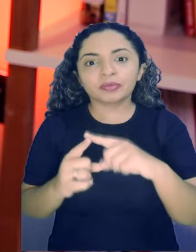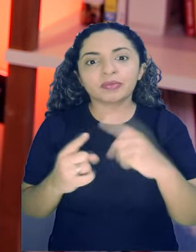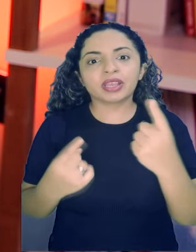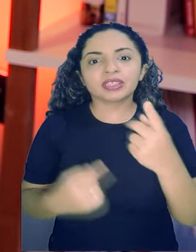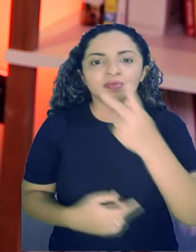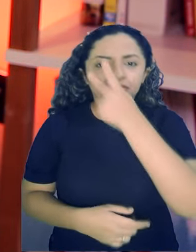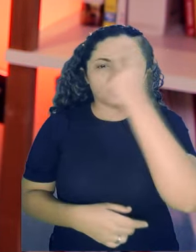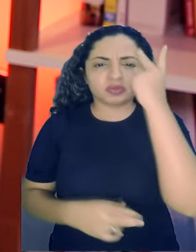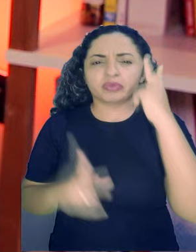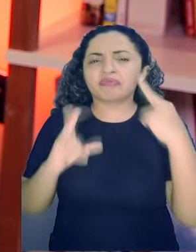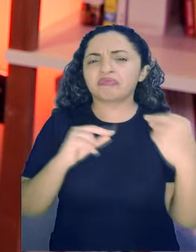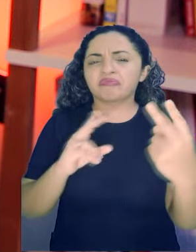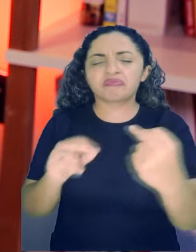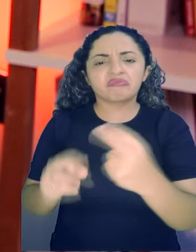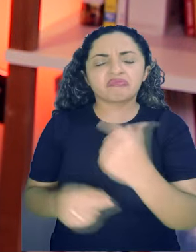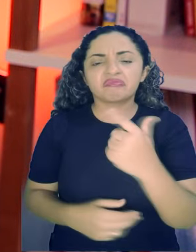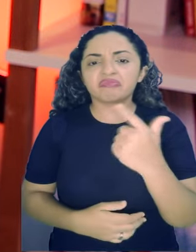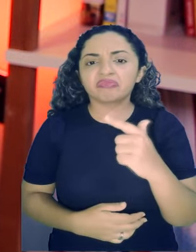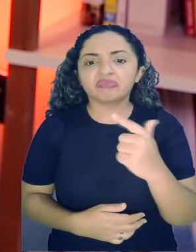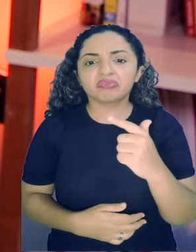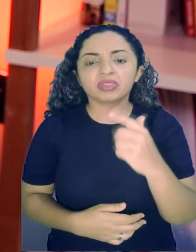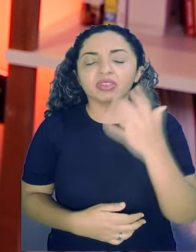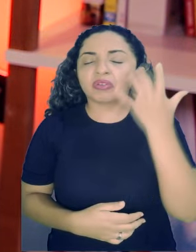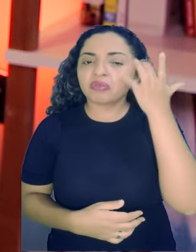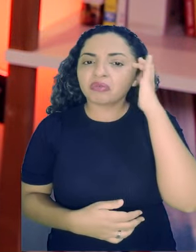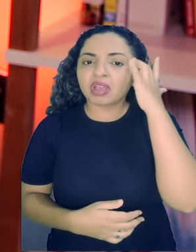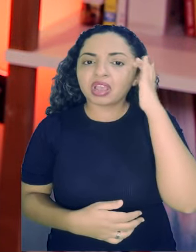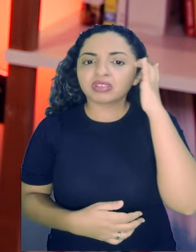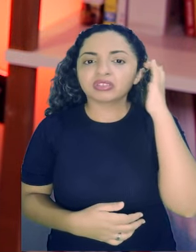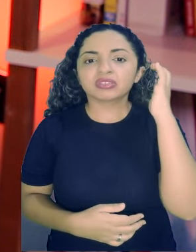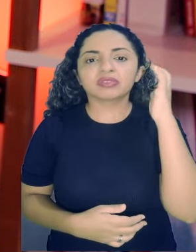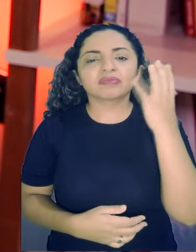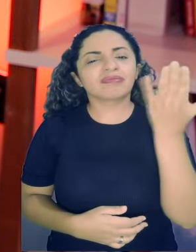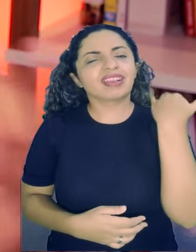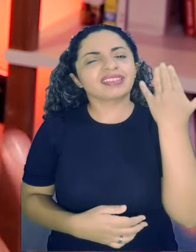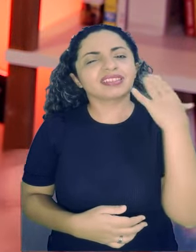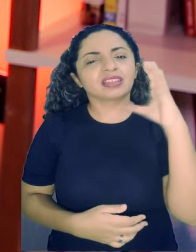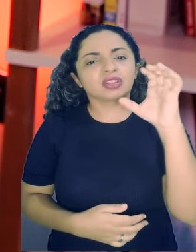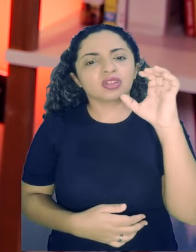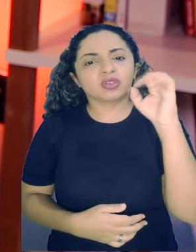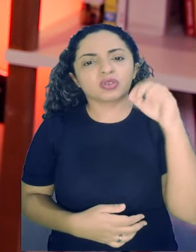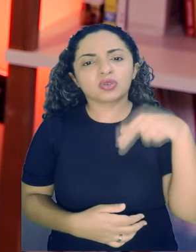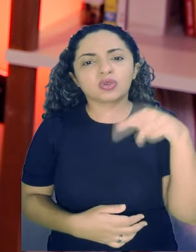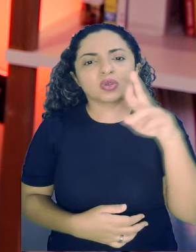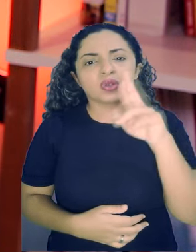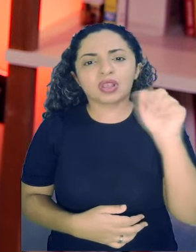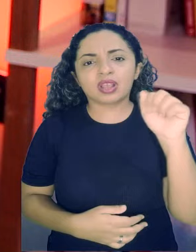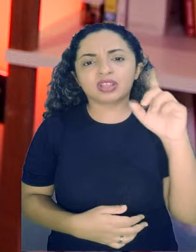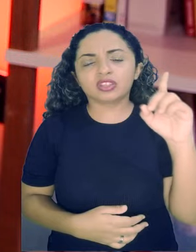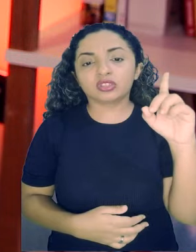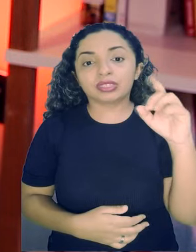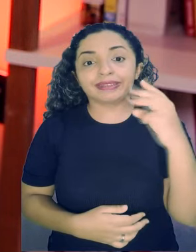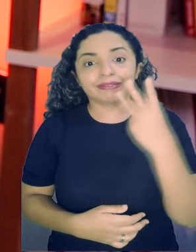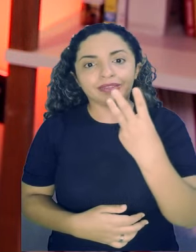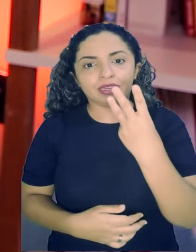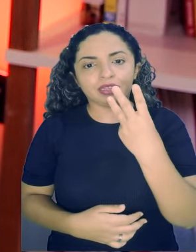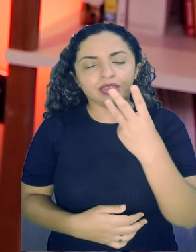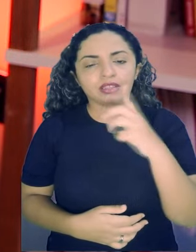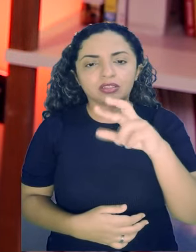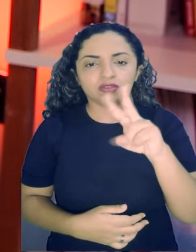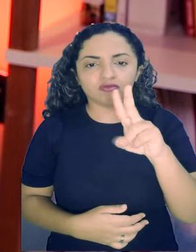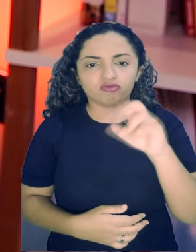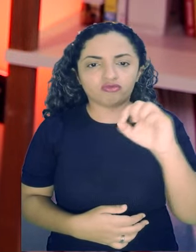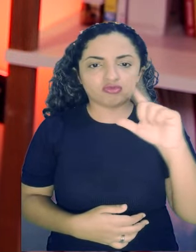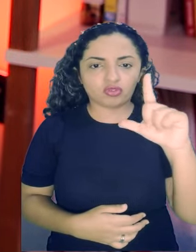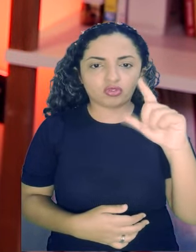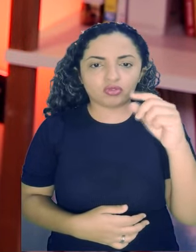pessoas não falam muito dessa HQ. Eu acho que ficou meio batida aí. Saiu pela Conrad, na época da antiga Conrad. São três volumes muito